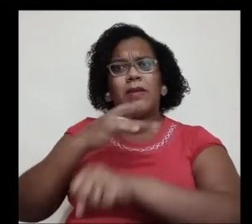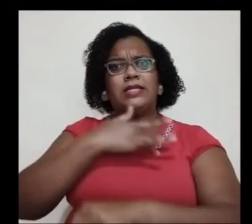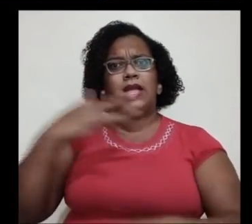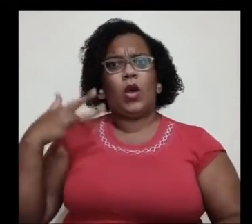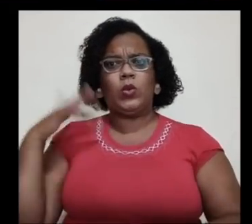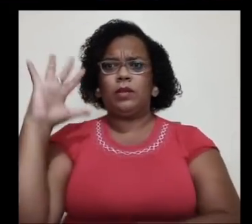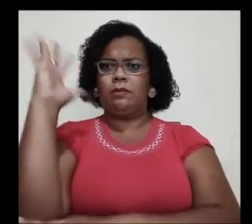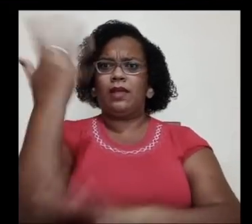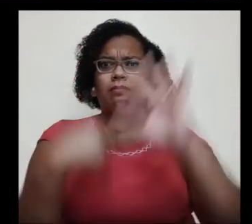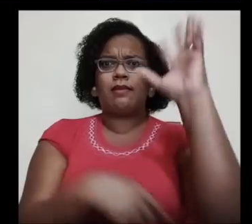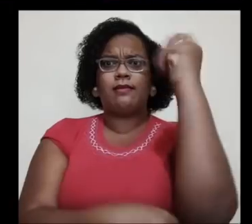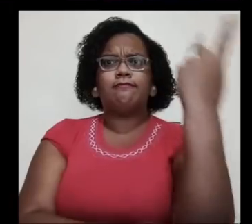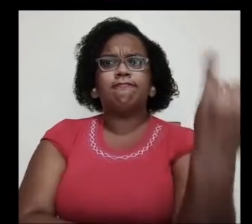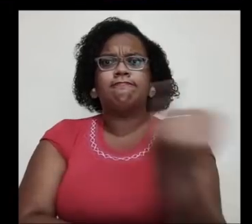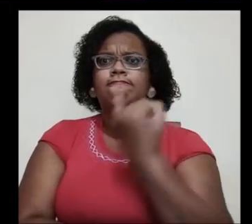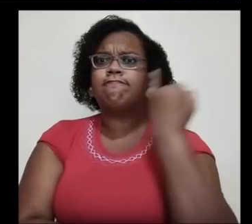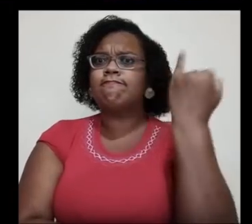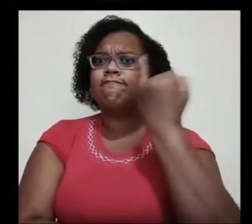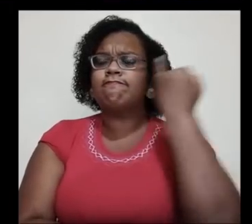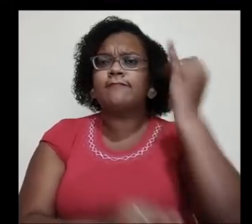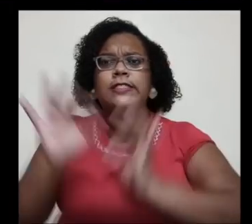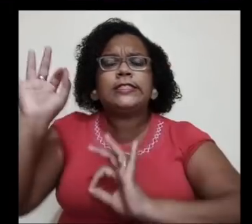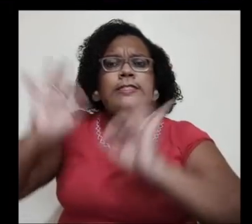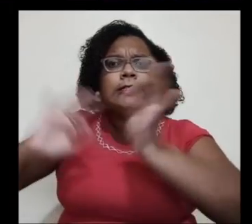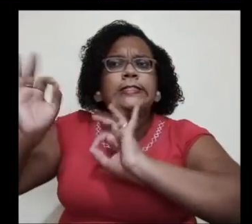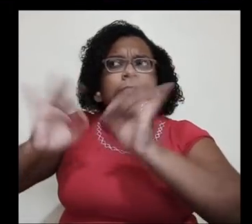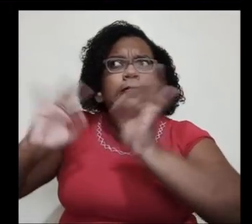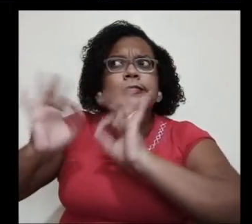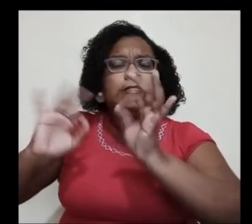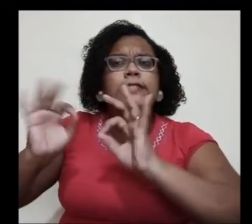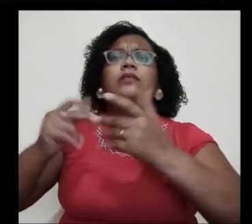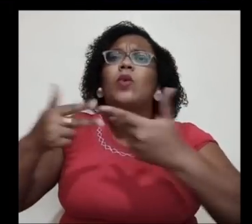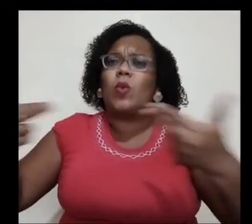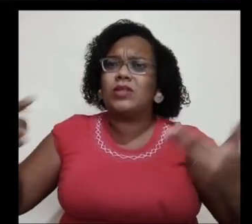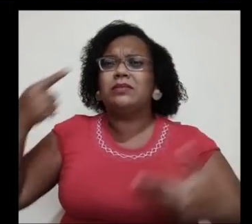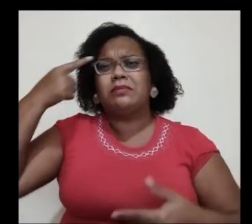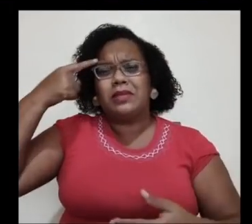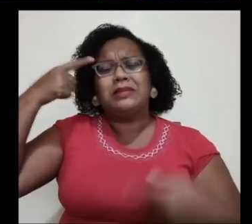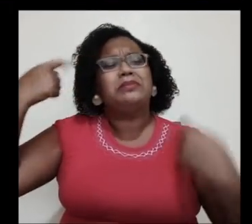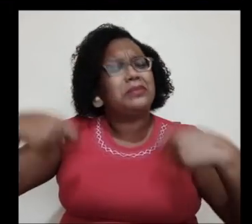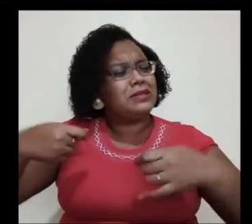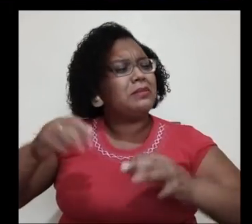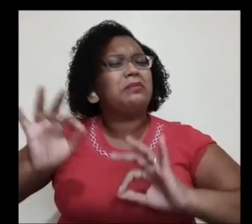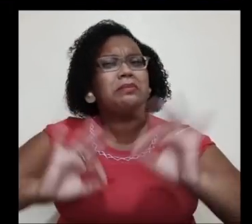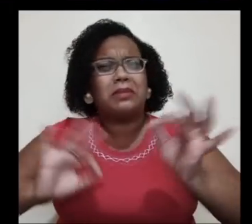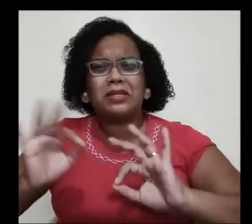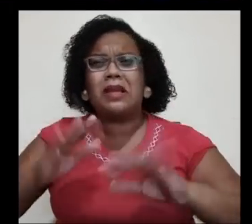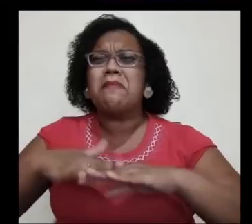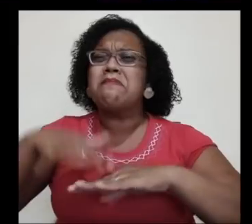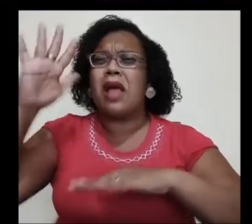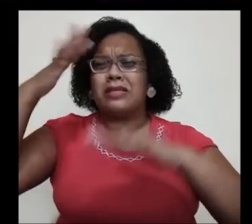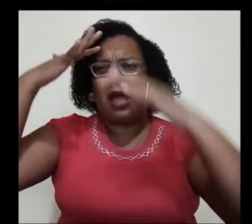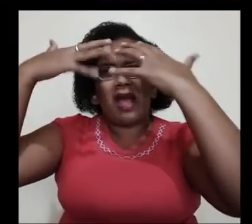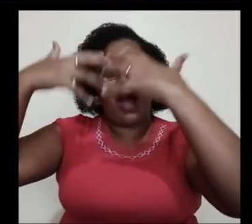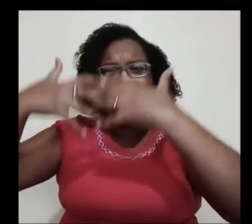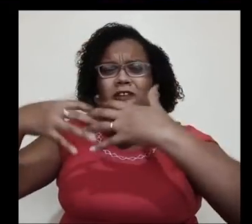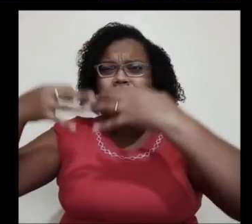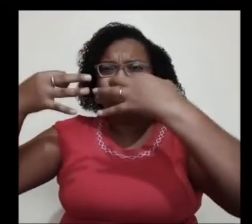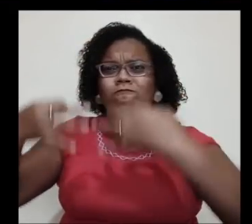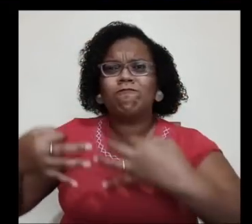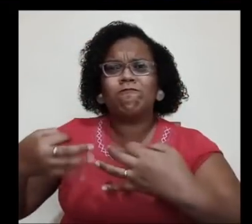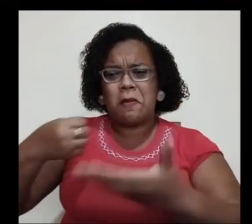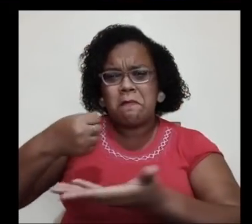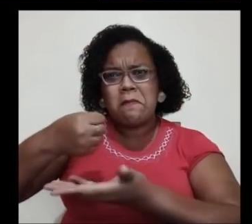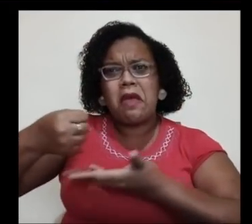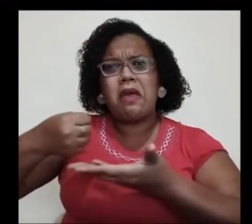elementos essenciais ao se discutir e se planejar também a economia de um país. Precisamos de planejamentos muito mais racionais,